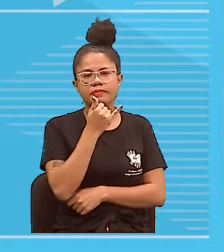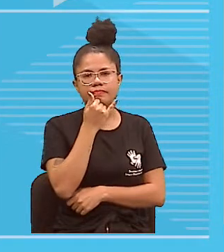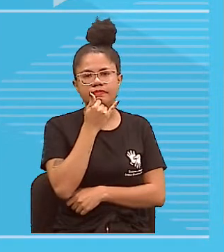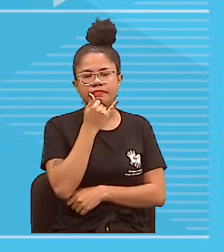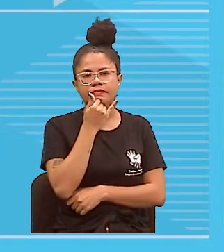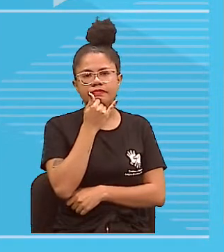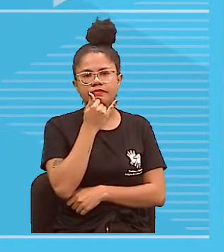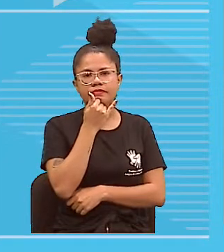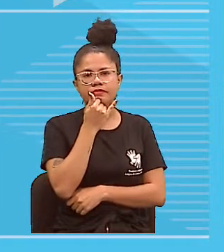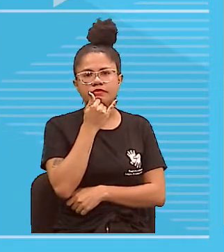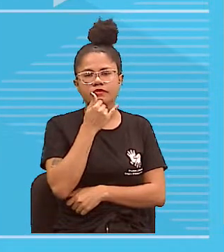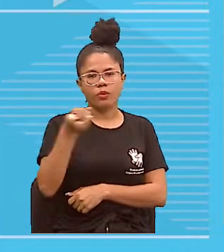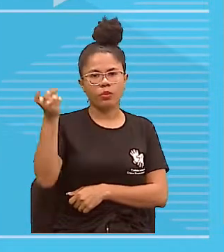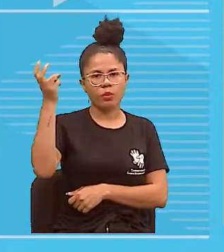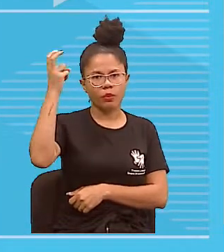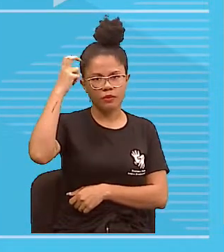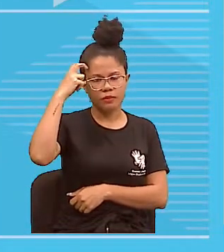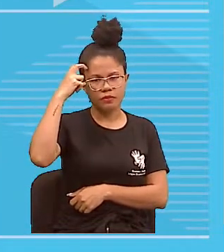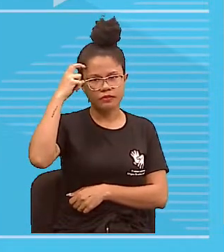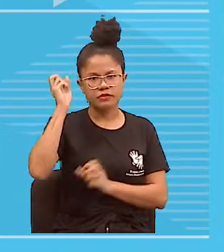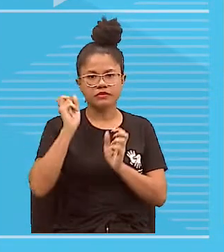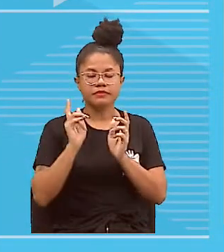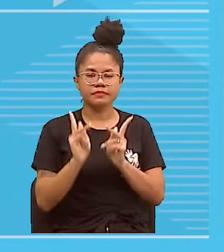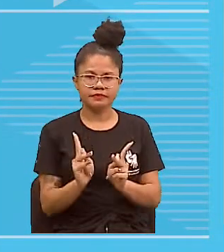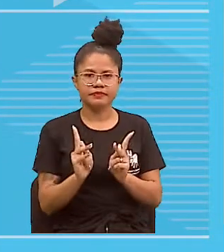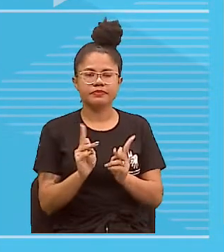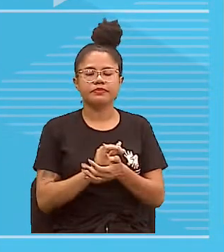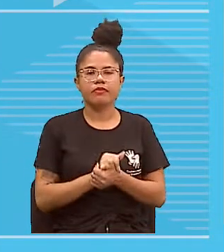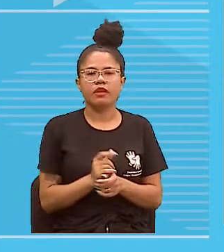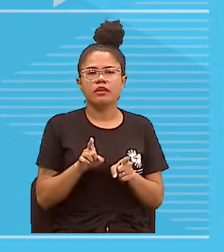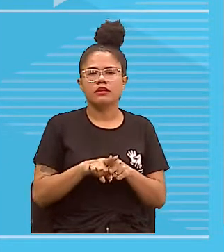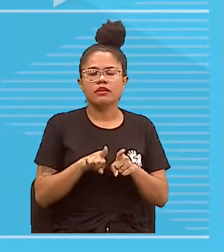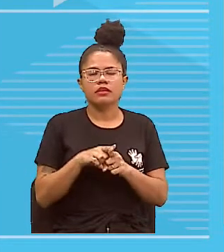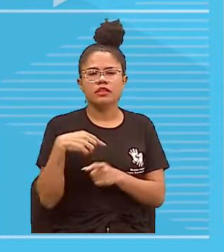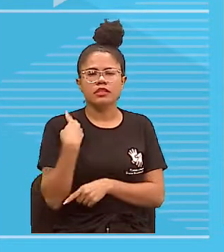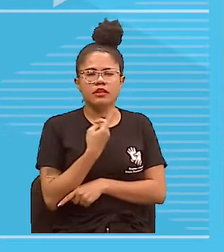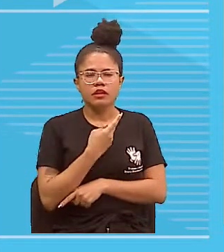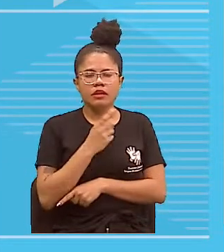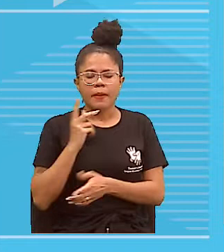né? Então, a gente vê cada vez mais os jovens como